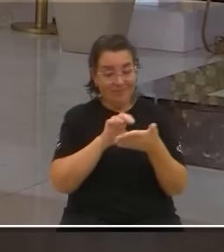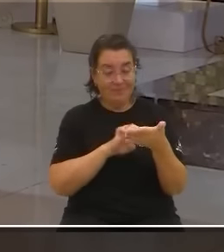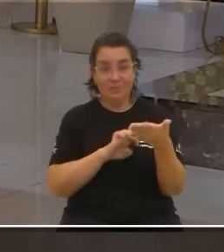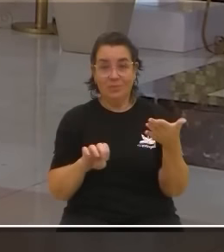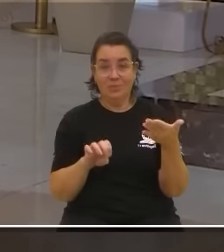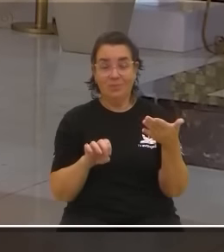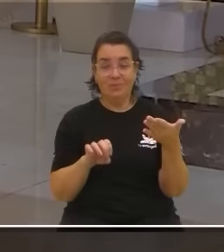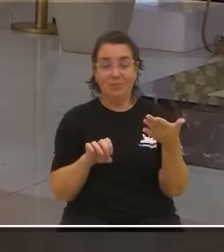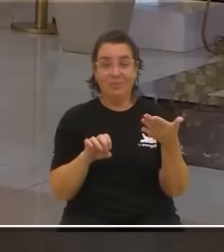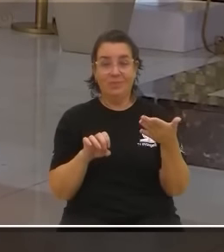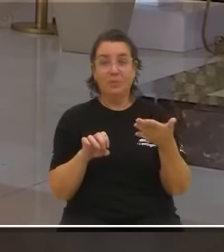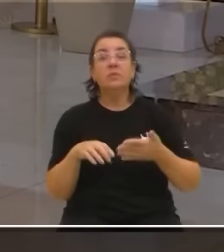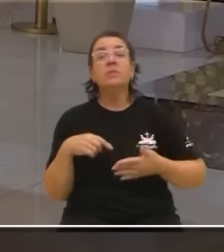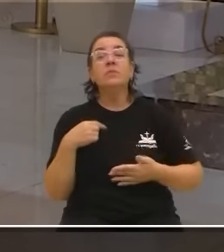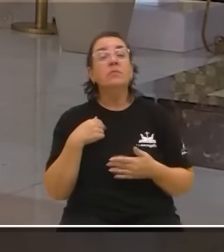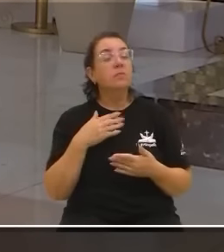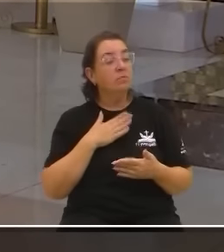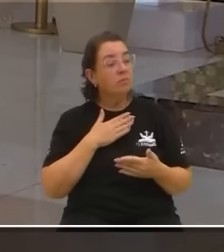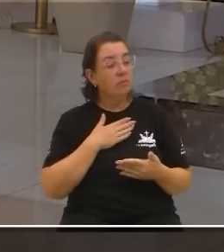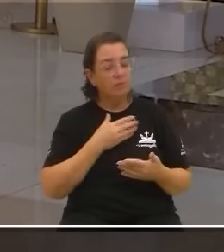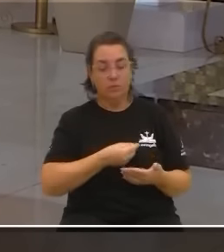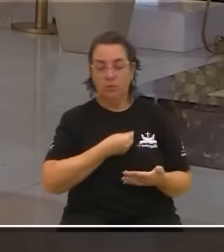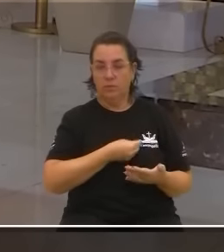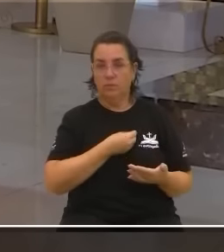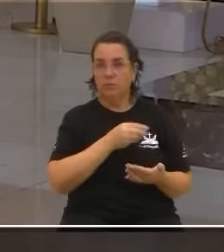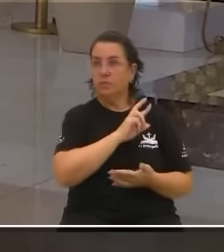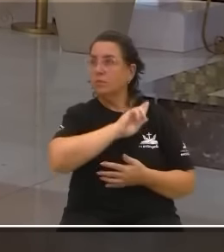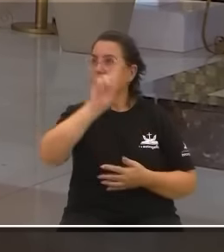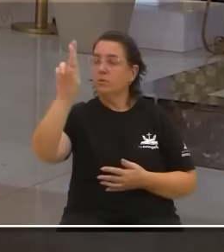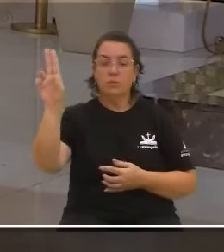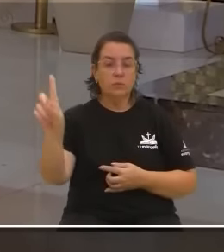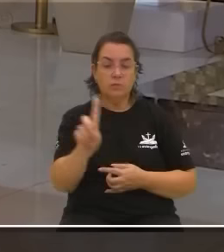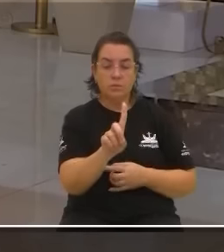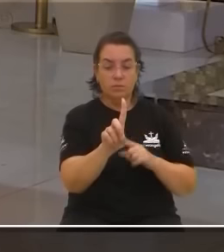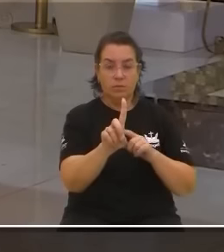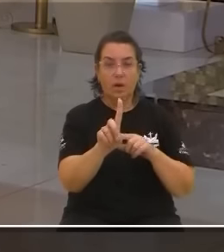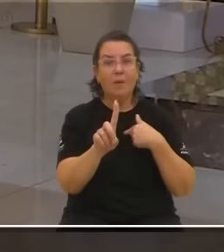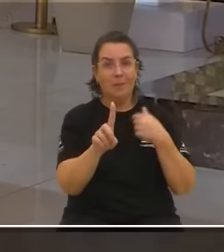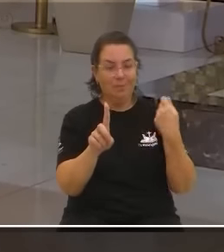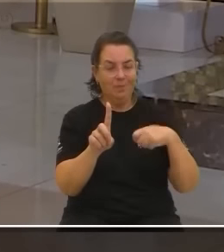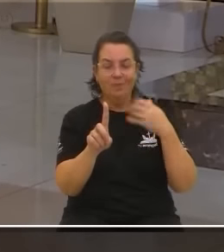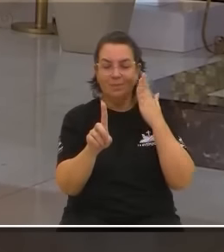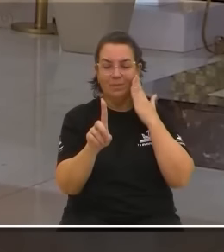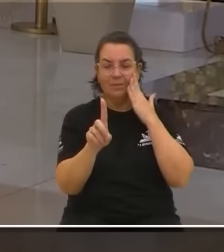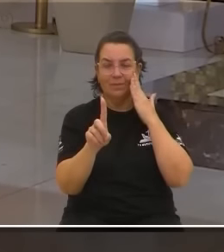Identificar onde na minha vida o Senhor vai passar.